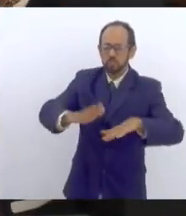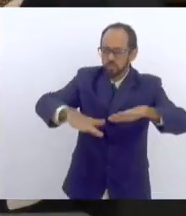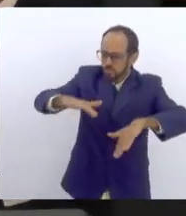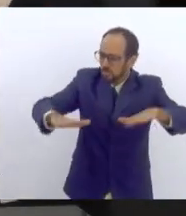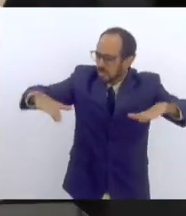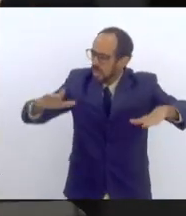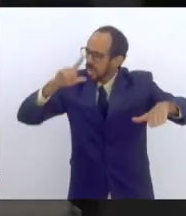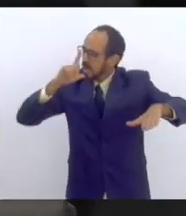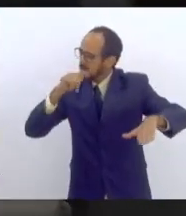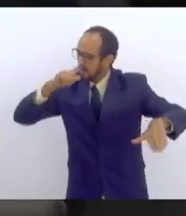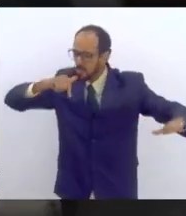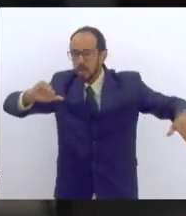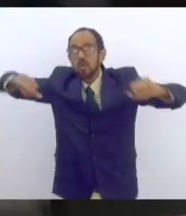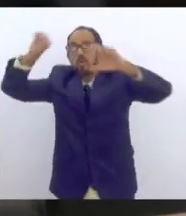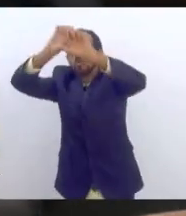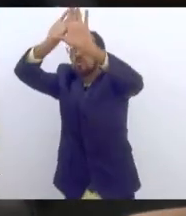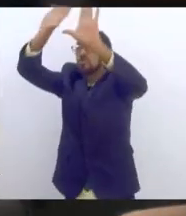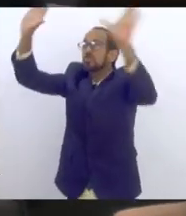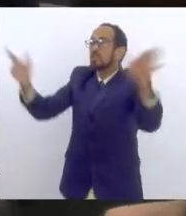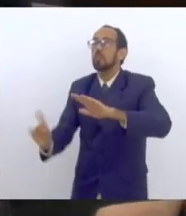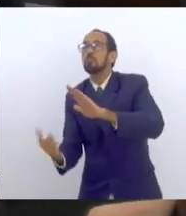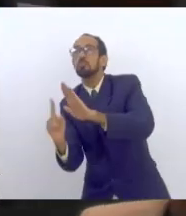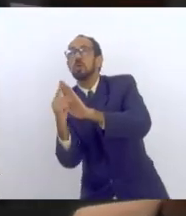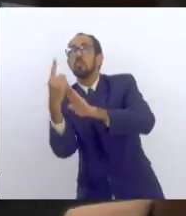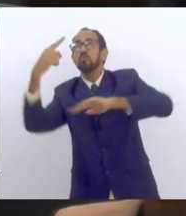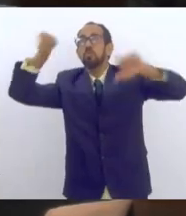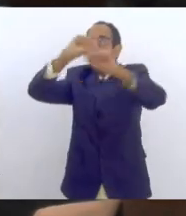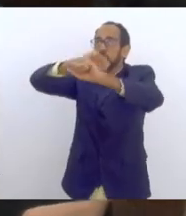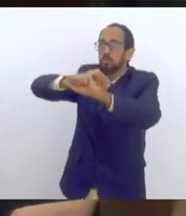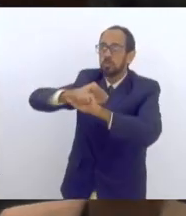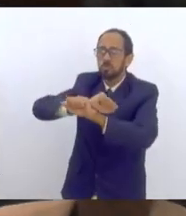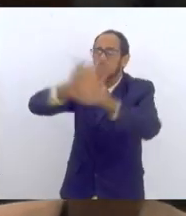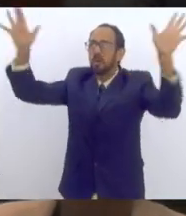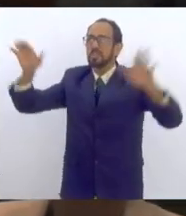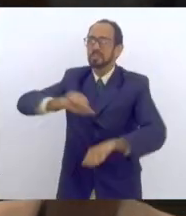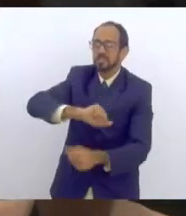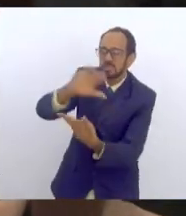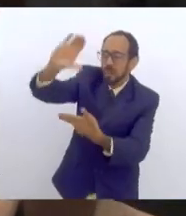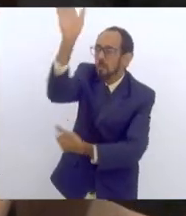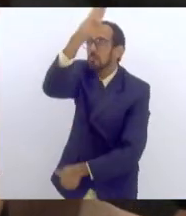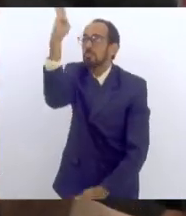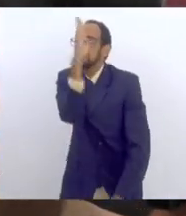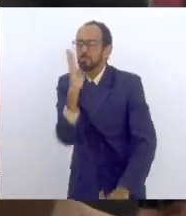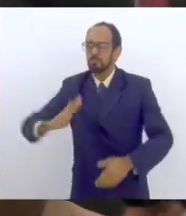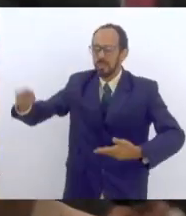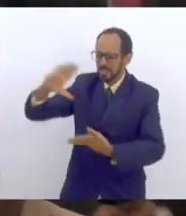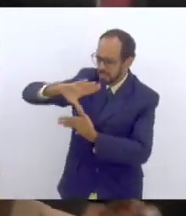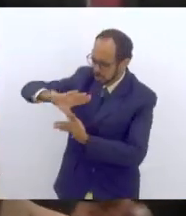Ao som do mar e à luz do céu profundo, fulgura só o Brasil, farão da mão.